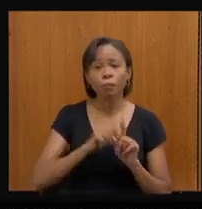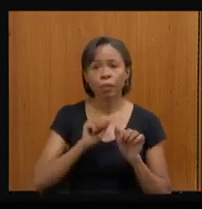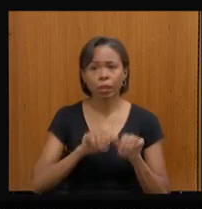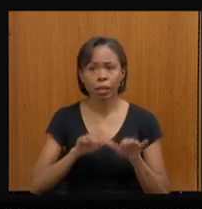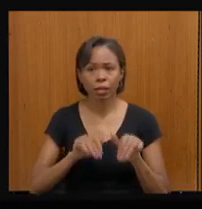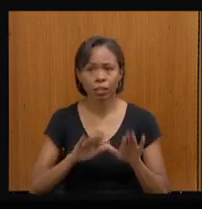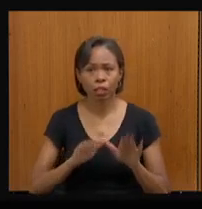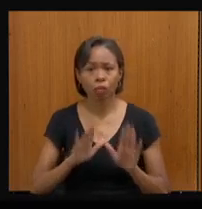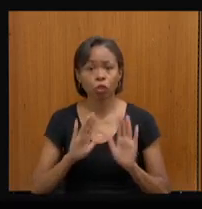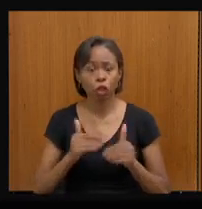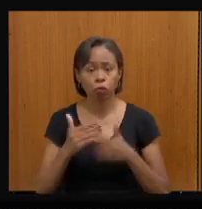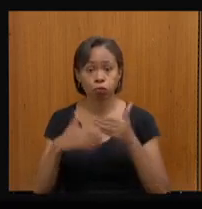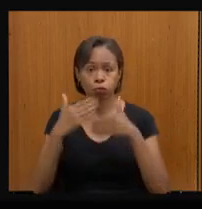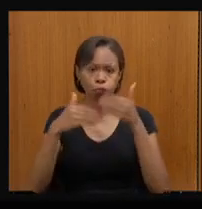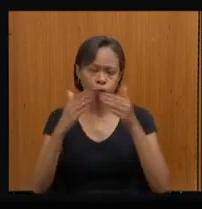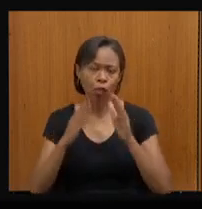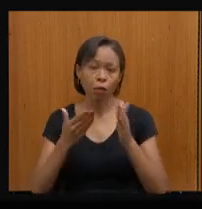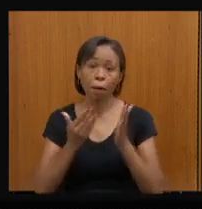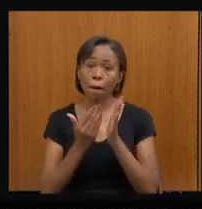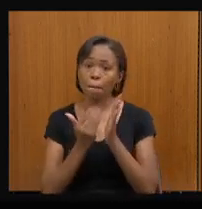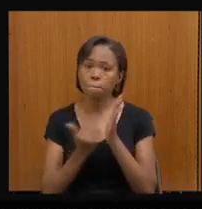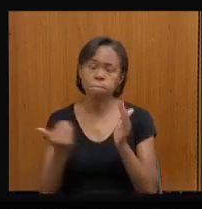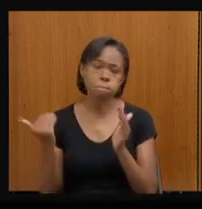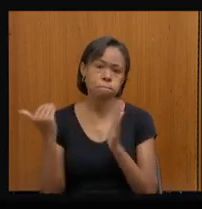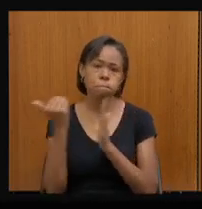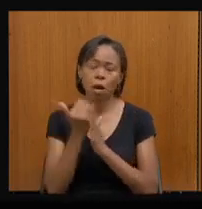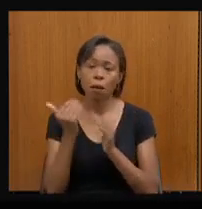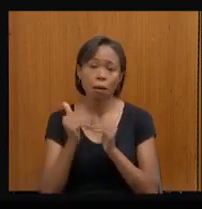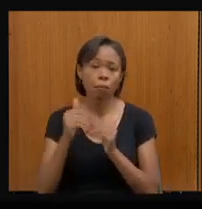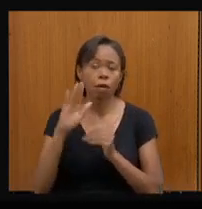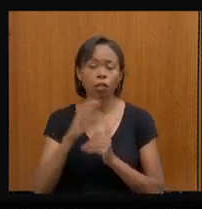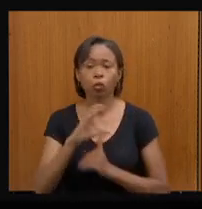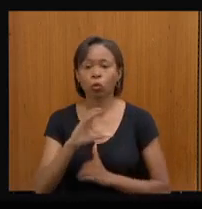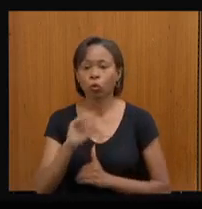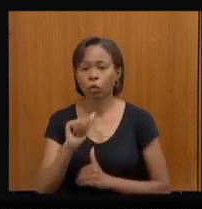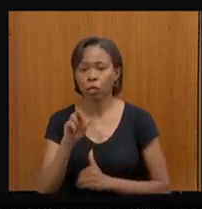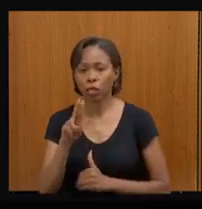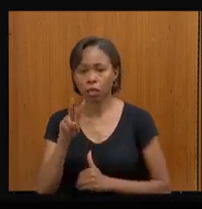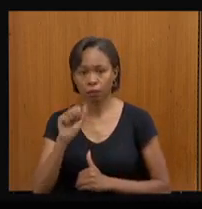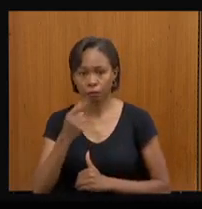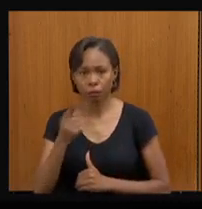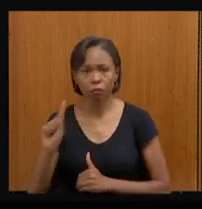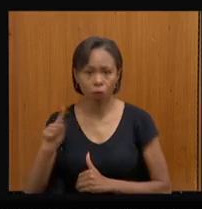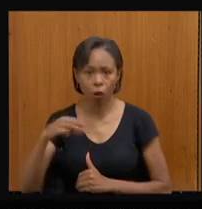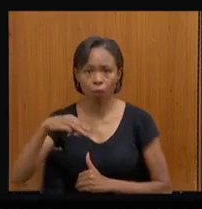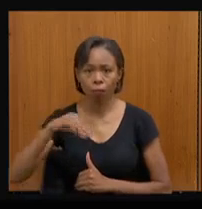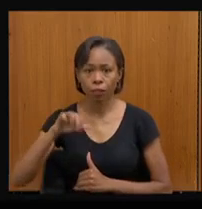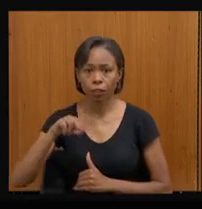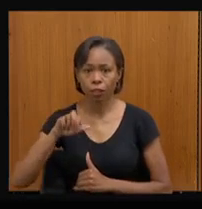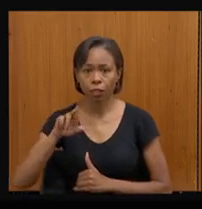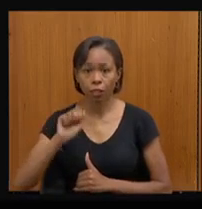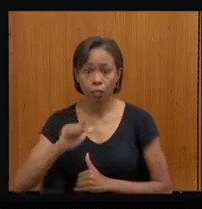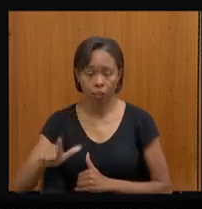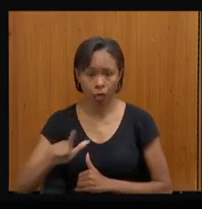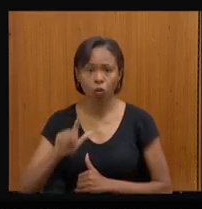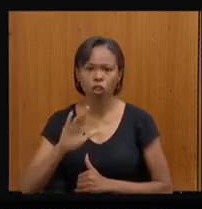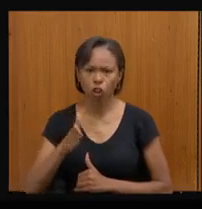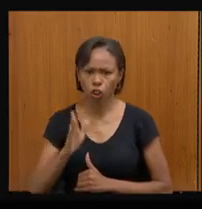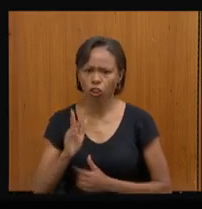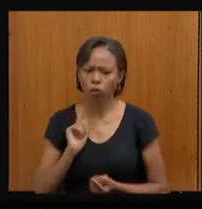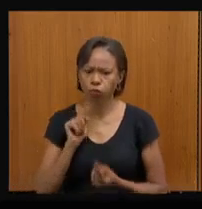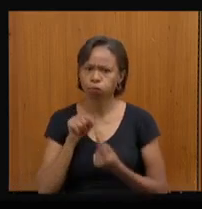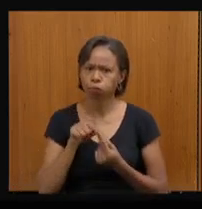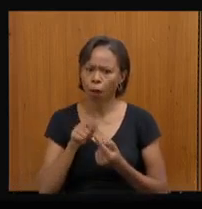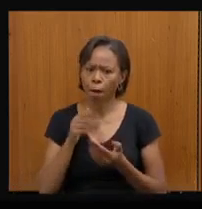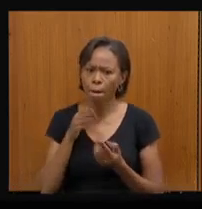já tivemos alguns avanços ultrapassamos o carvão mineral é um passo significativo na direção pretendida